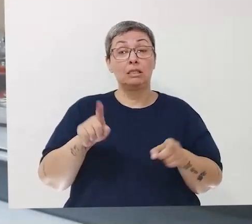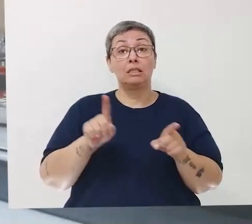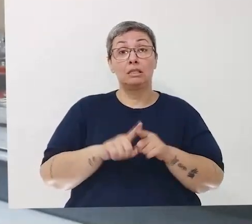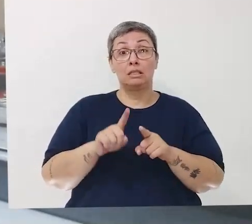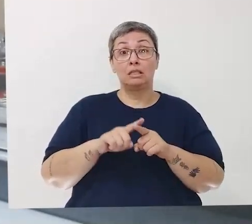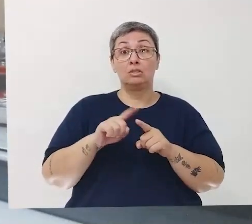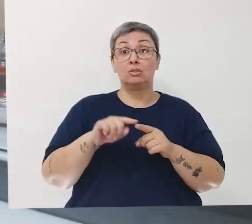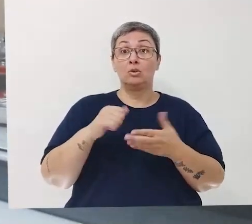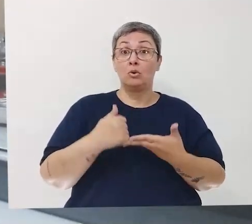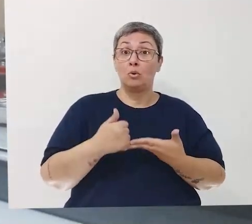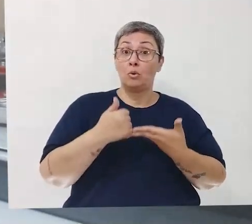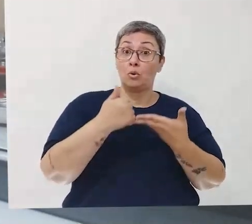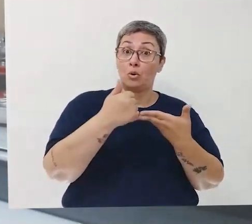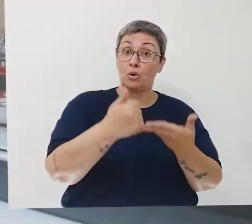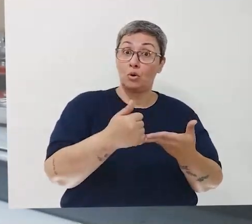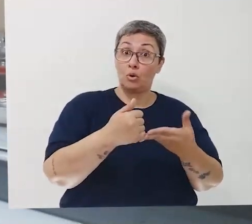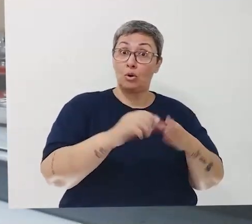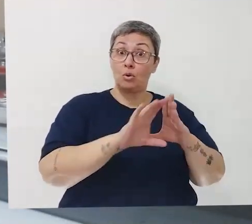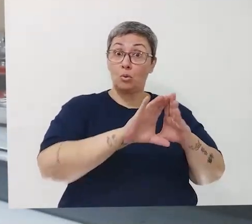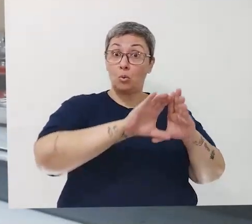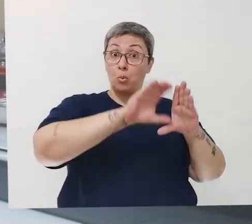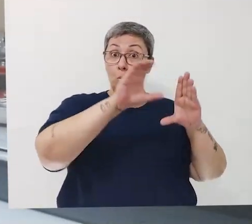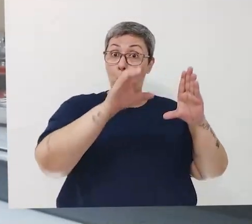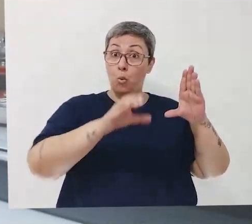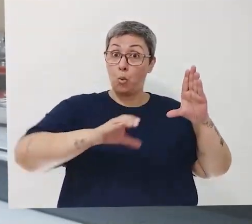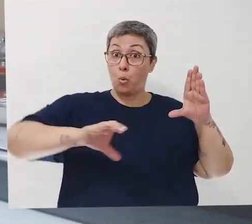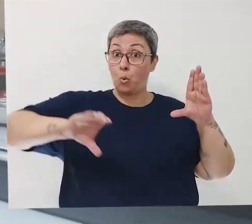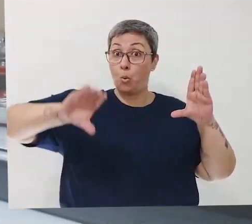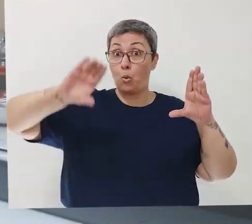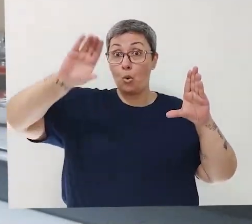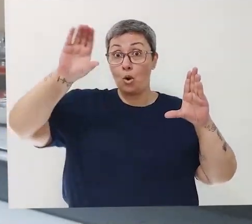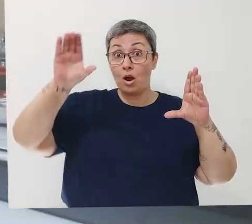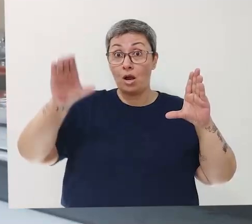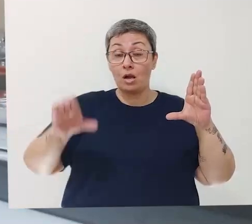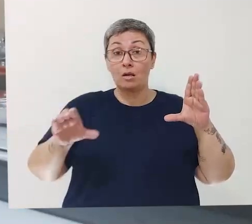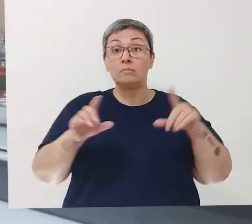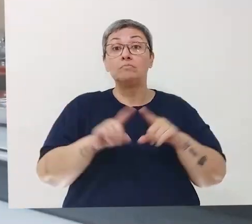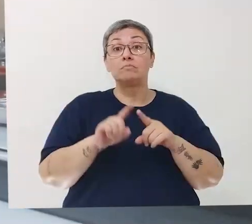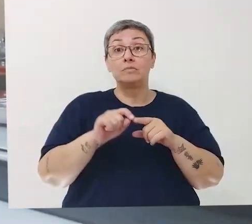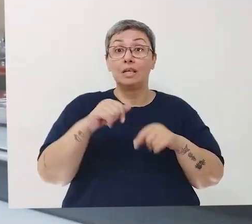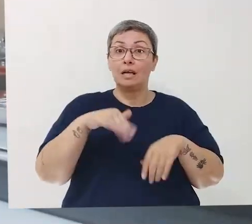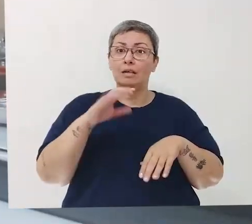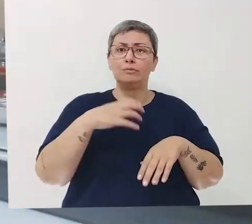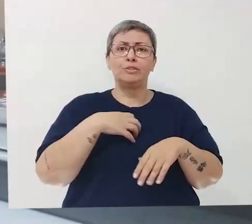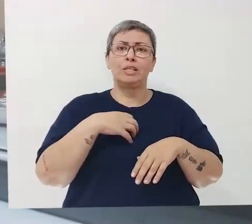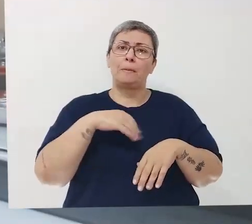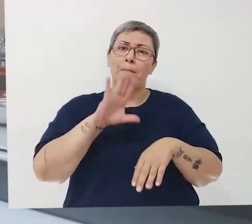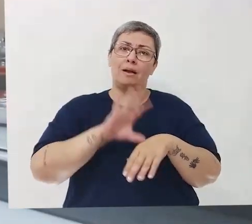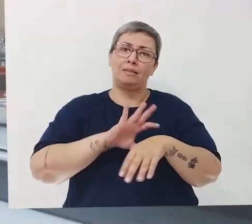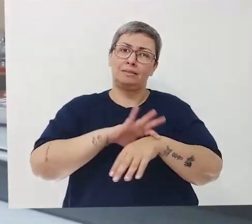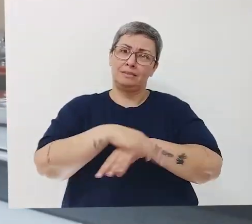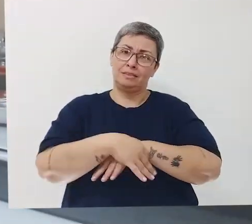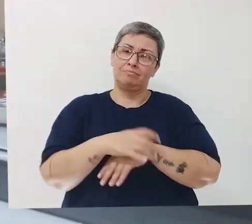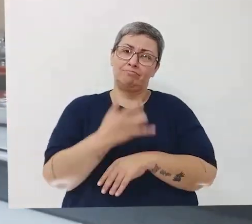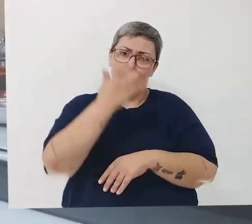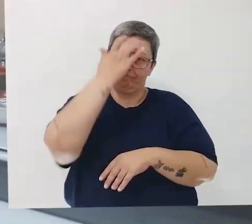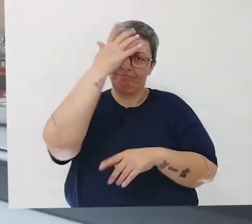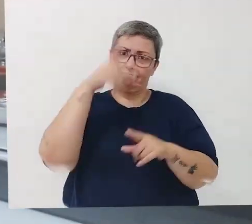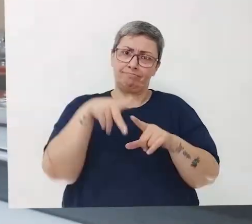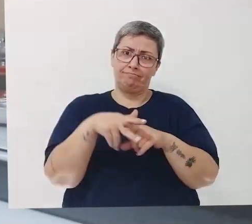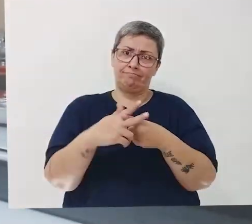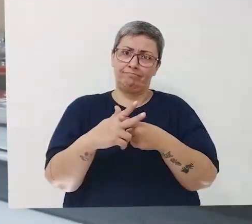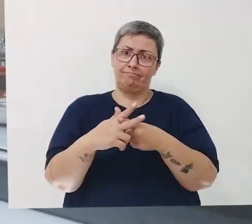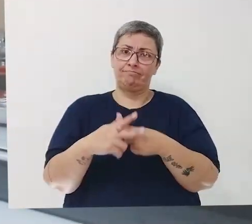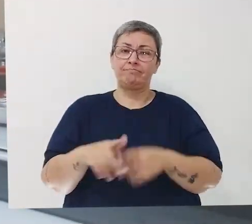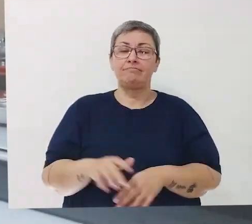São transportados por gasodutos, que é uma forma mais segura e de fácil